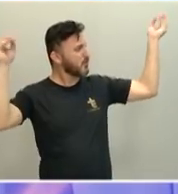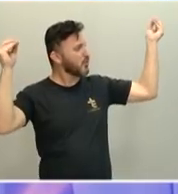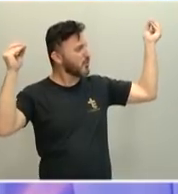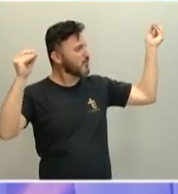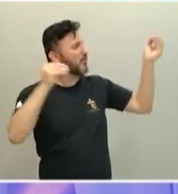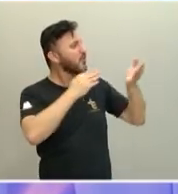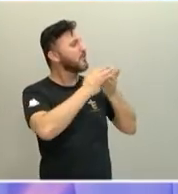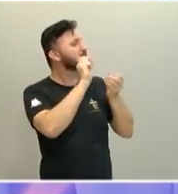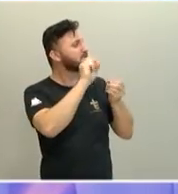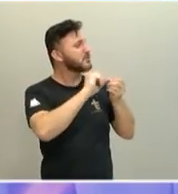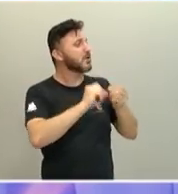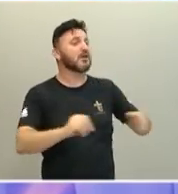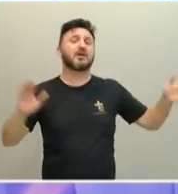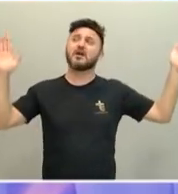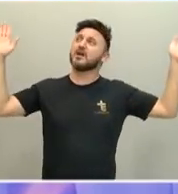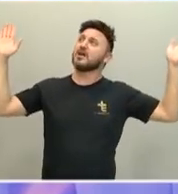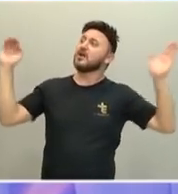outro.